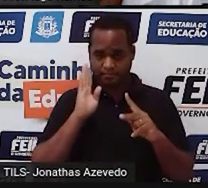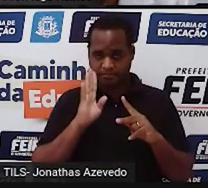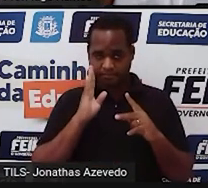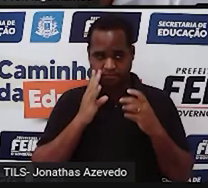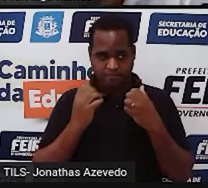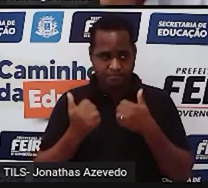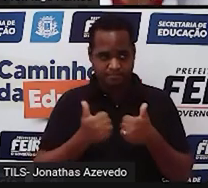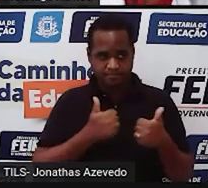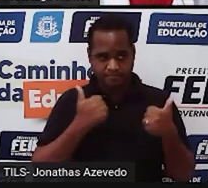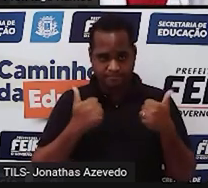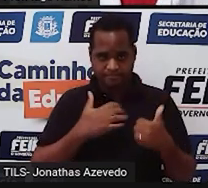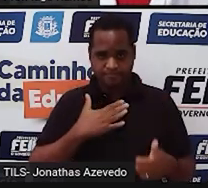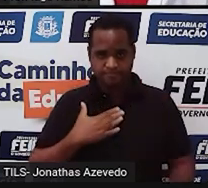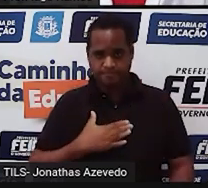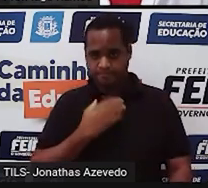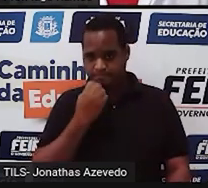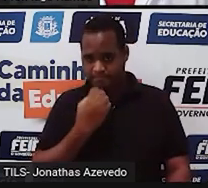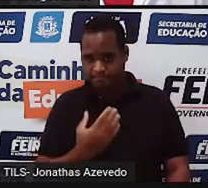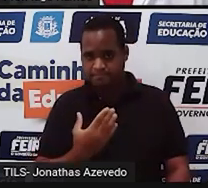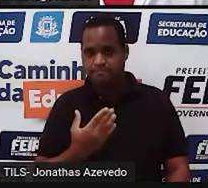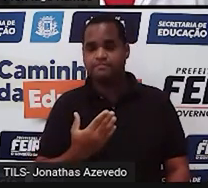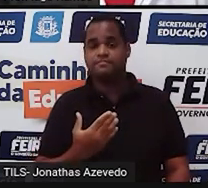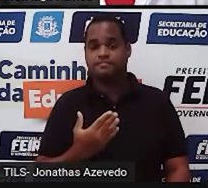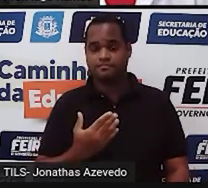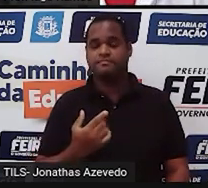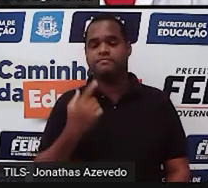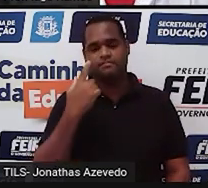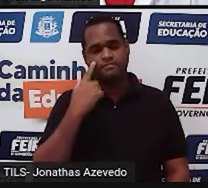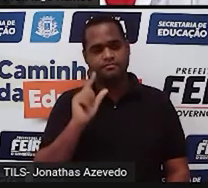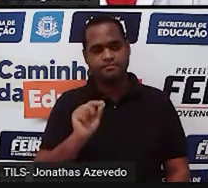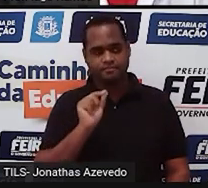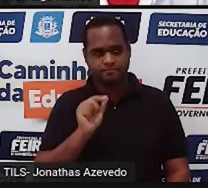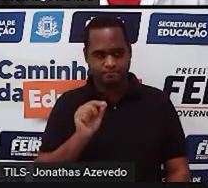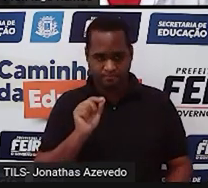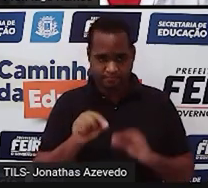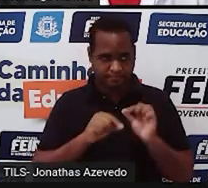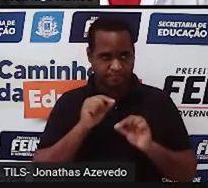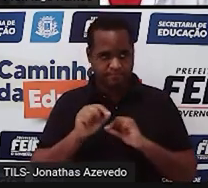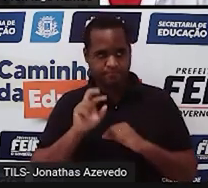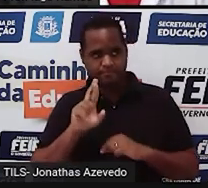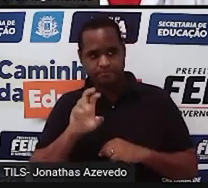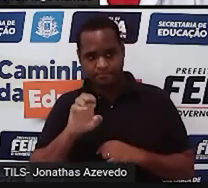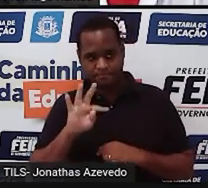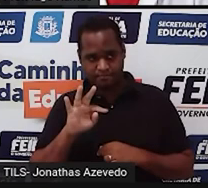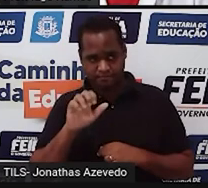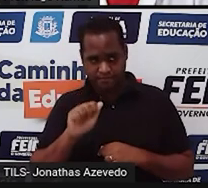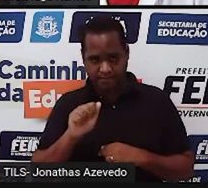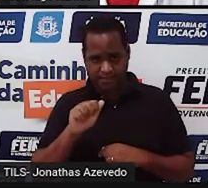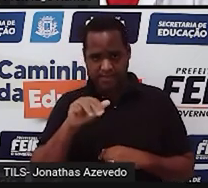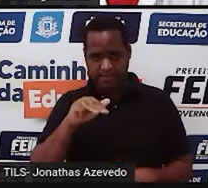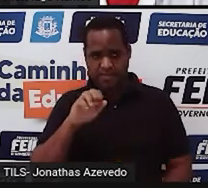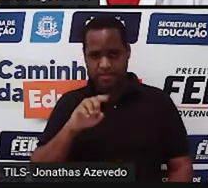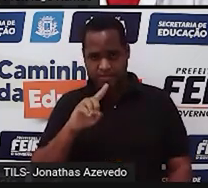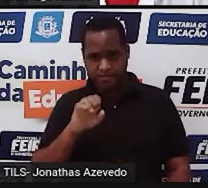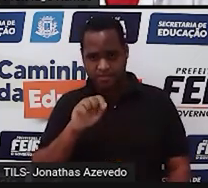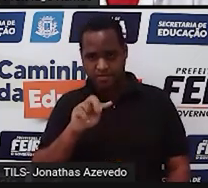show de bola então tá aí olha só o que é uma reta mediatriz